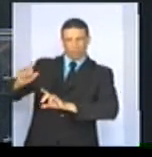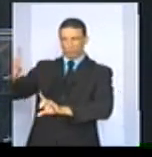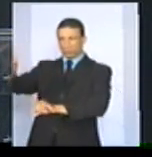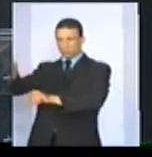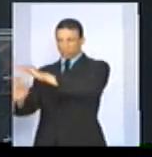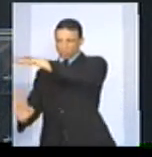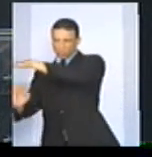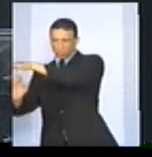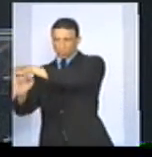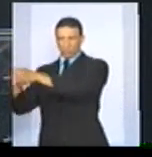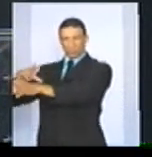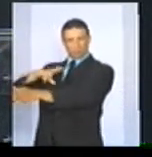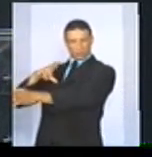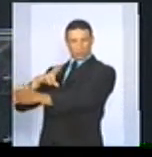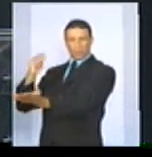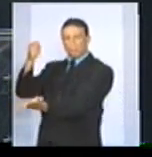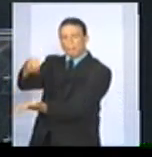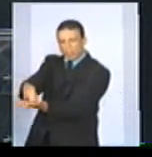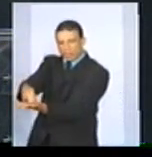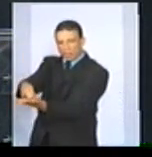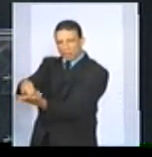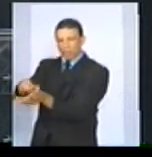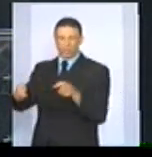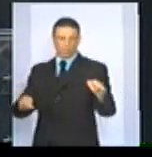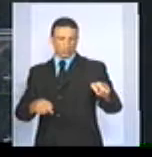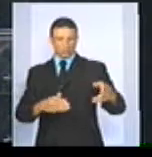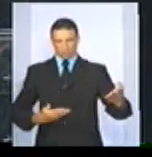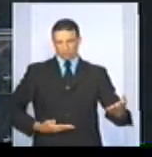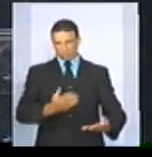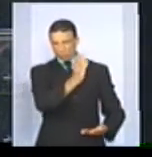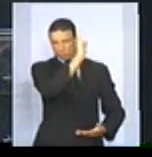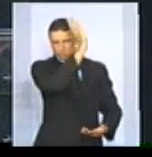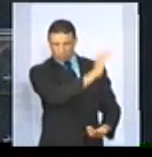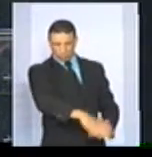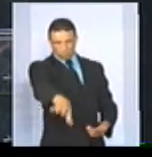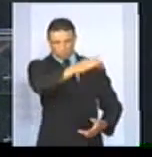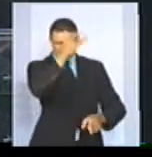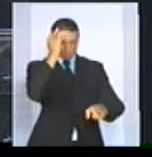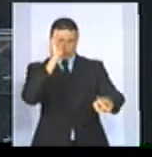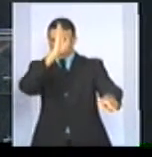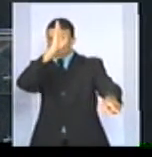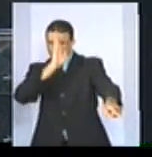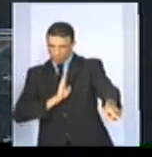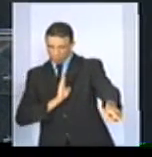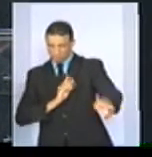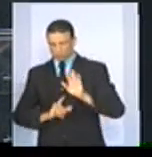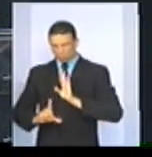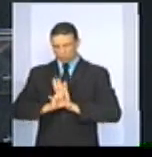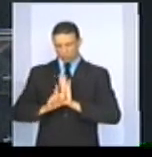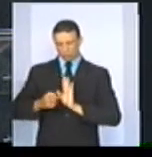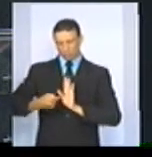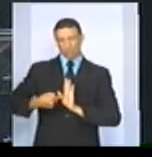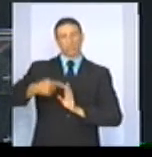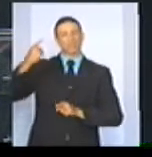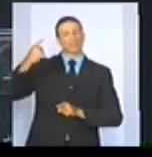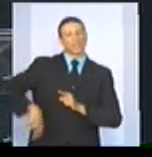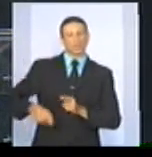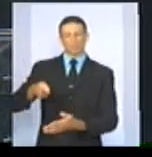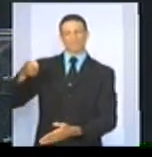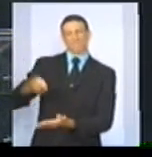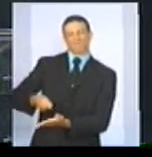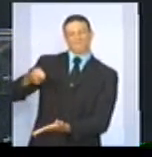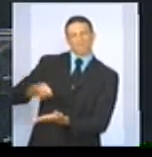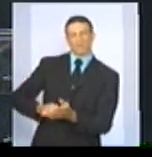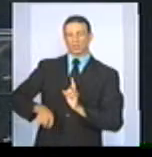vendem TV paga para os brasileiros gratuitamente a nossa programação. Ou seja, a lei impõe a transferência da